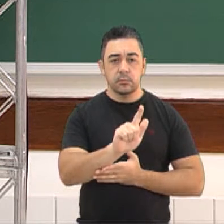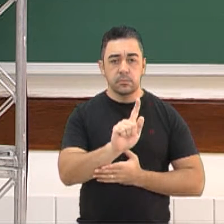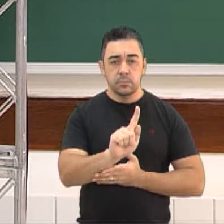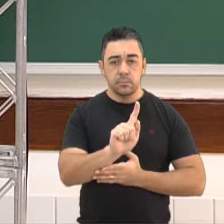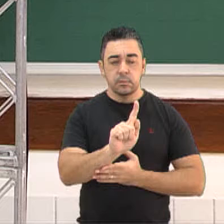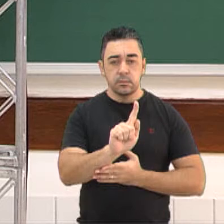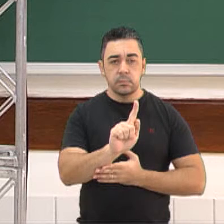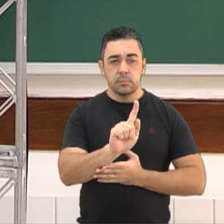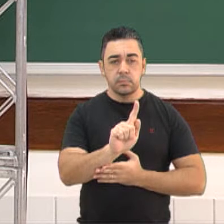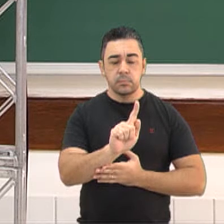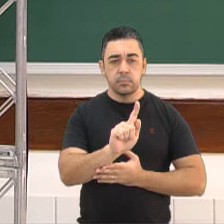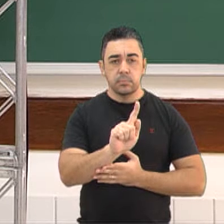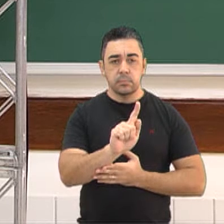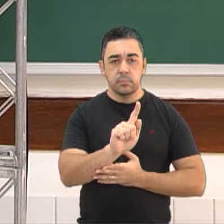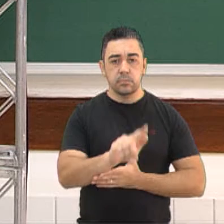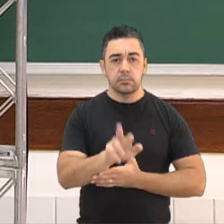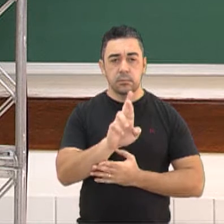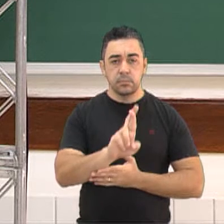gato,